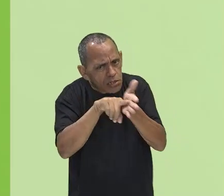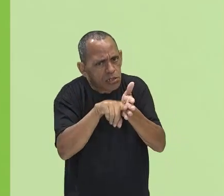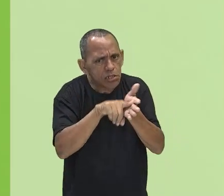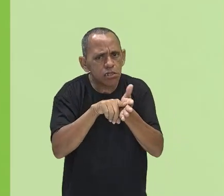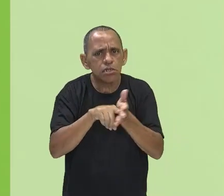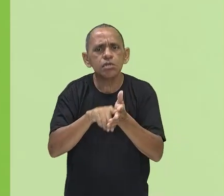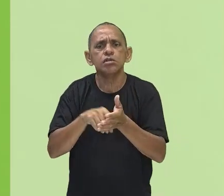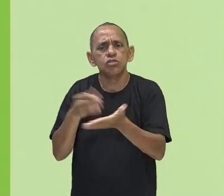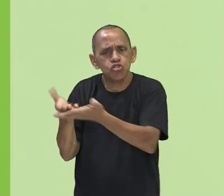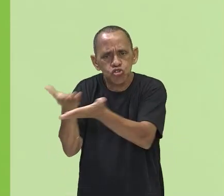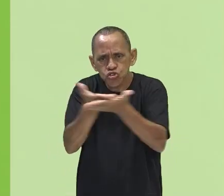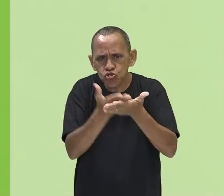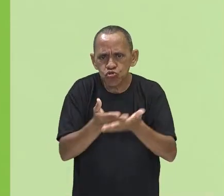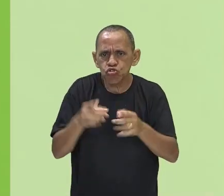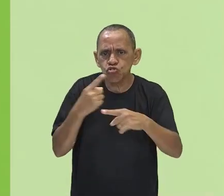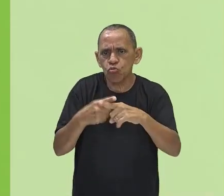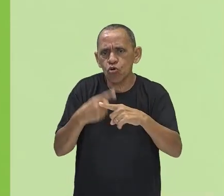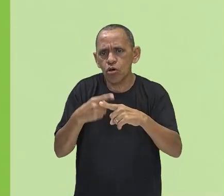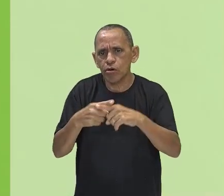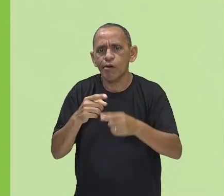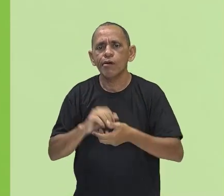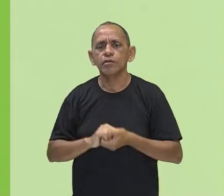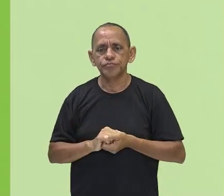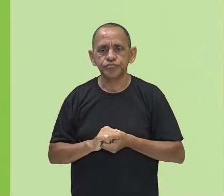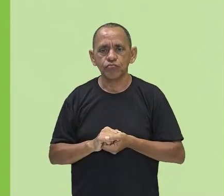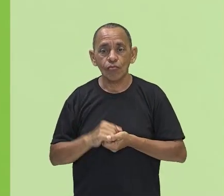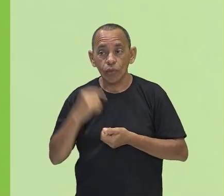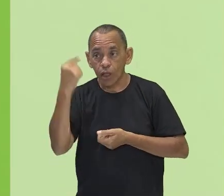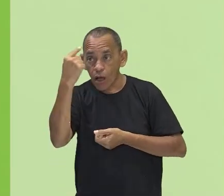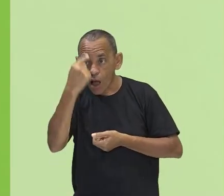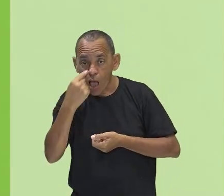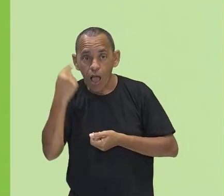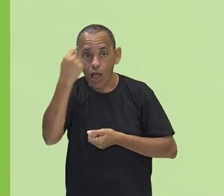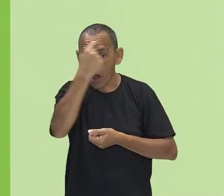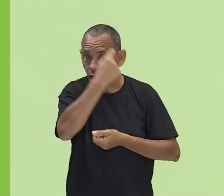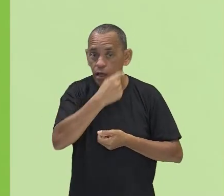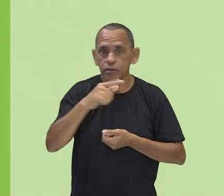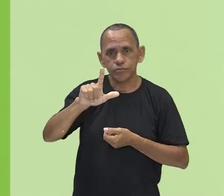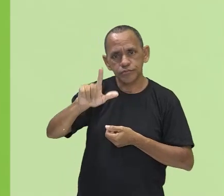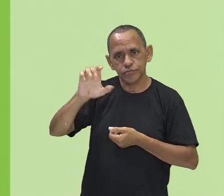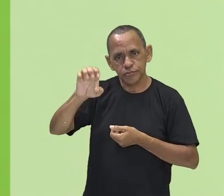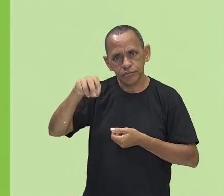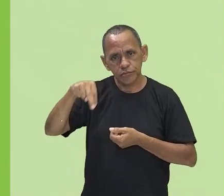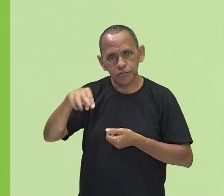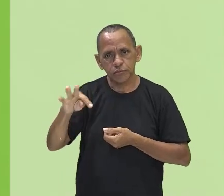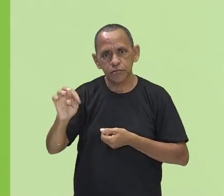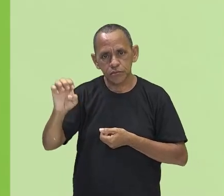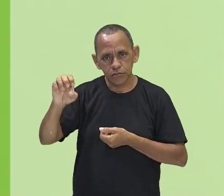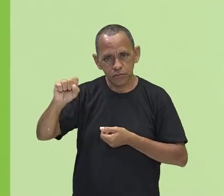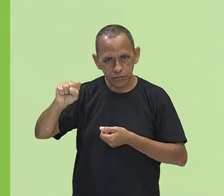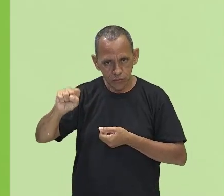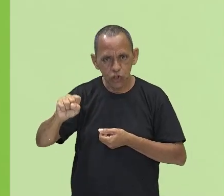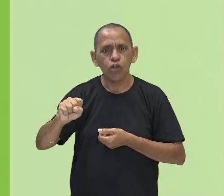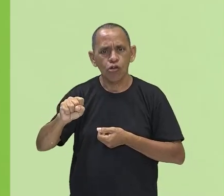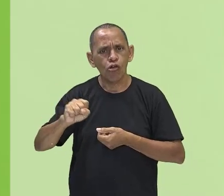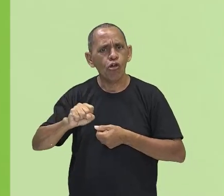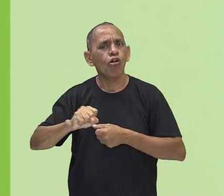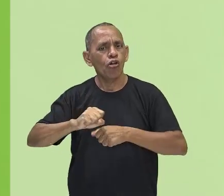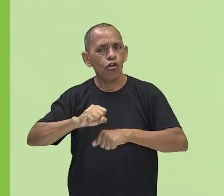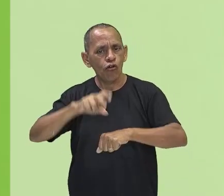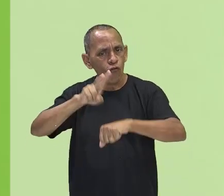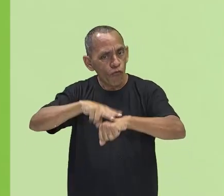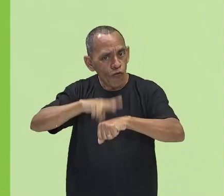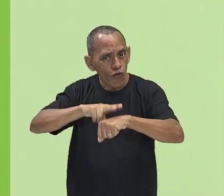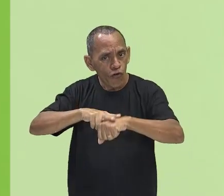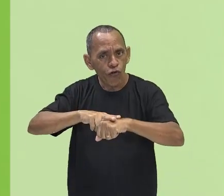esféricas? Porque a lente ela vai ser construída a partir de um bloco sólido de vidro, por exemplo. O vidro é um material transparente e a partir